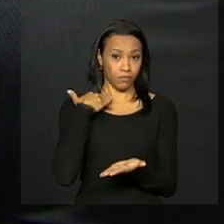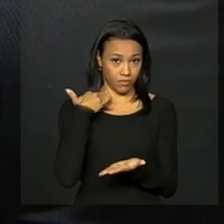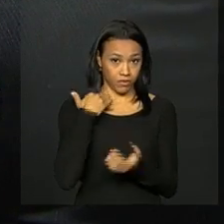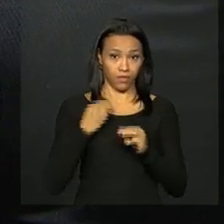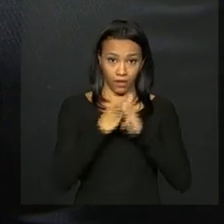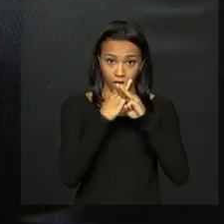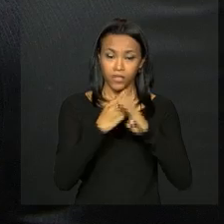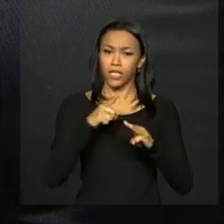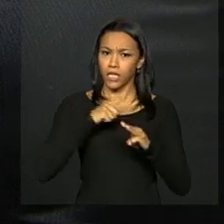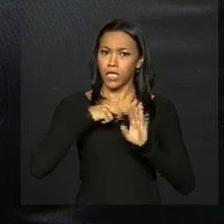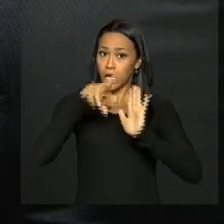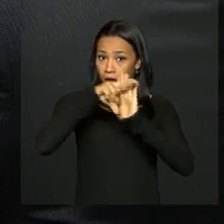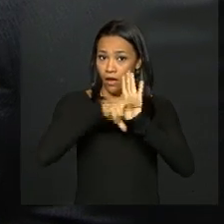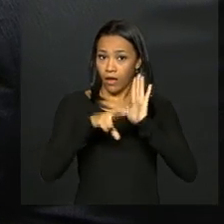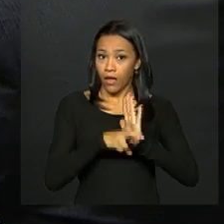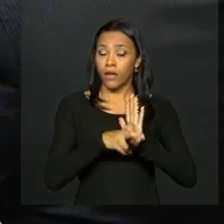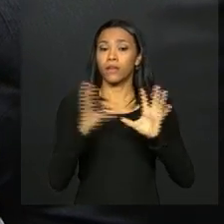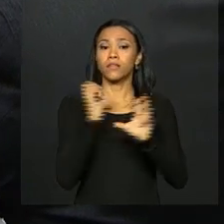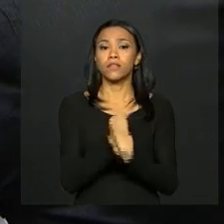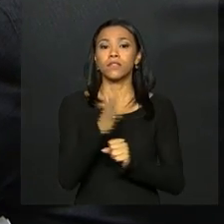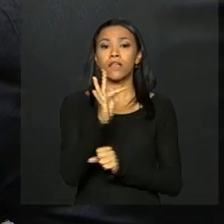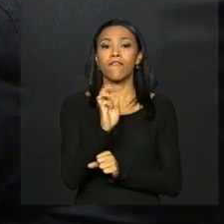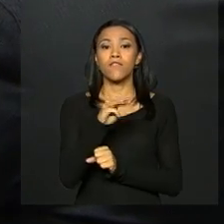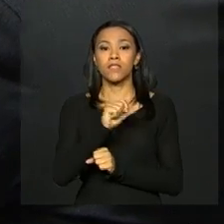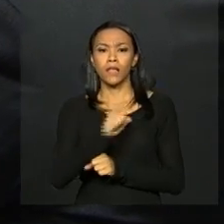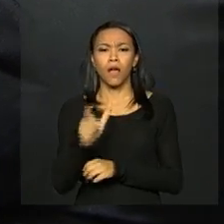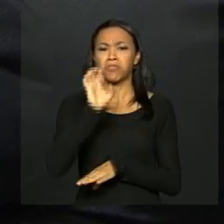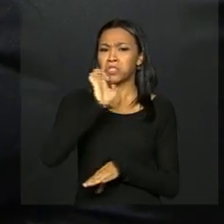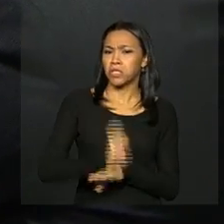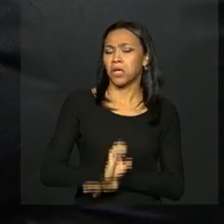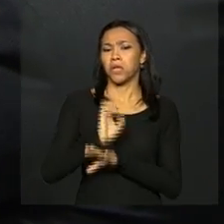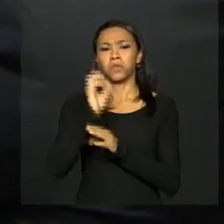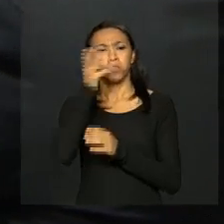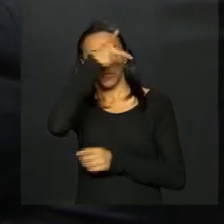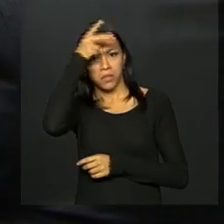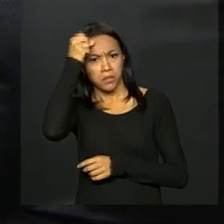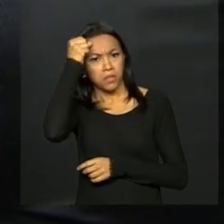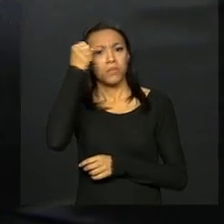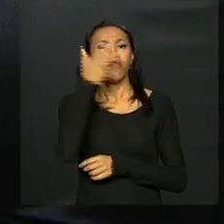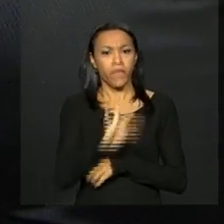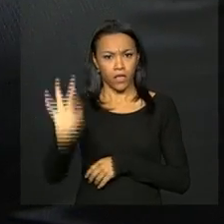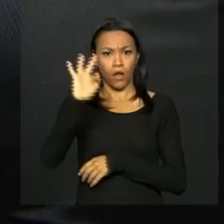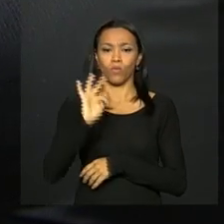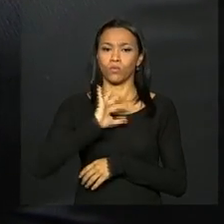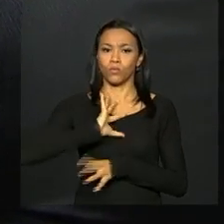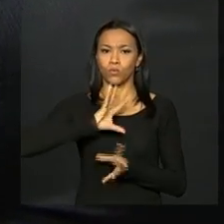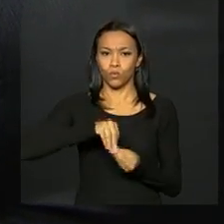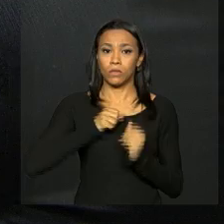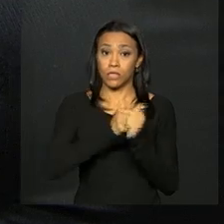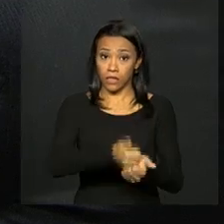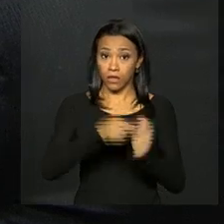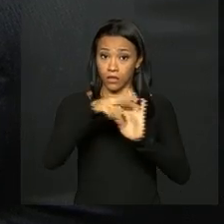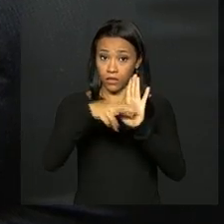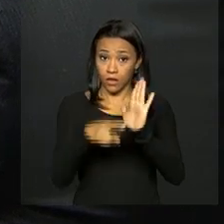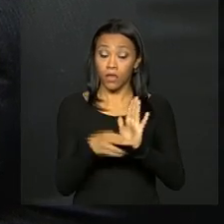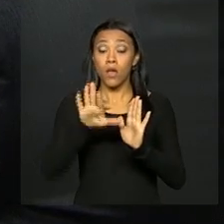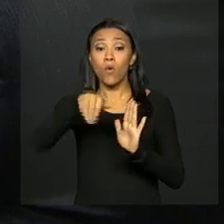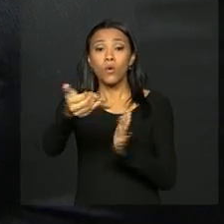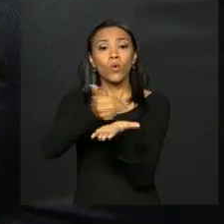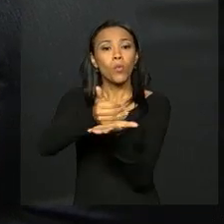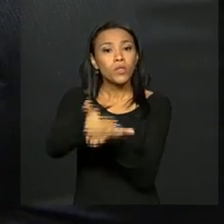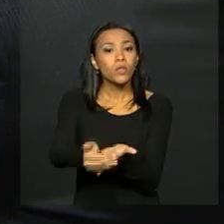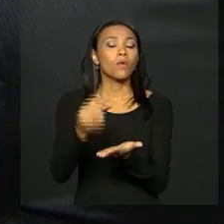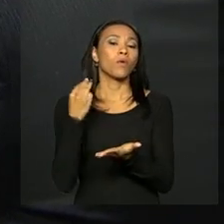de regularidade fiscal, tanto estadual, municipal, quanto federal. Então, desde o início, quando a Caixa iniciou o